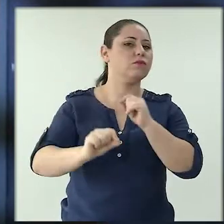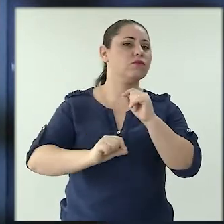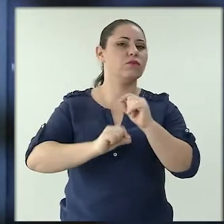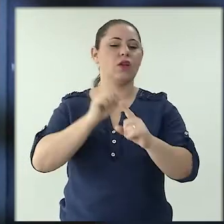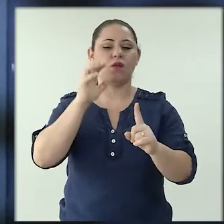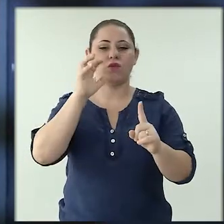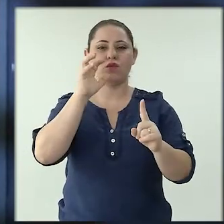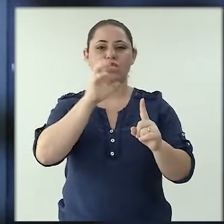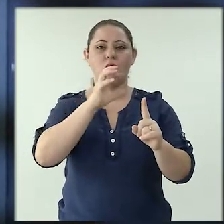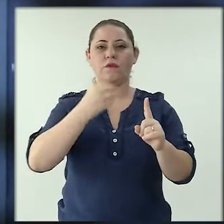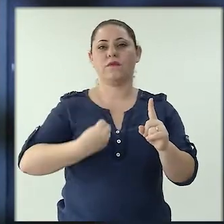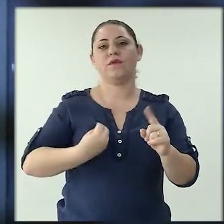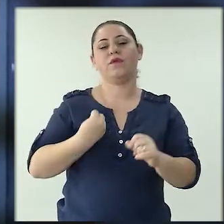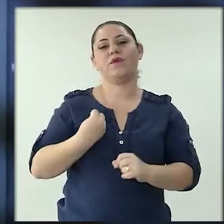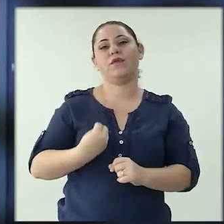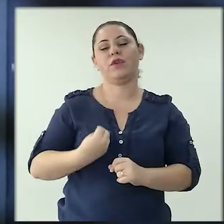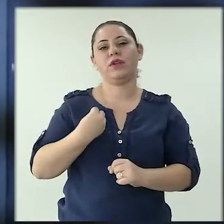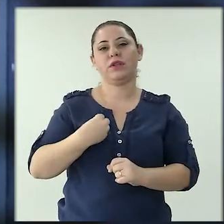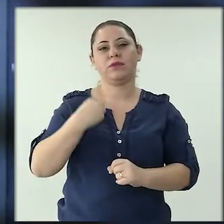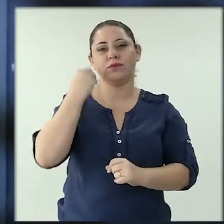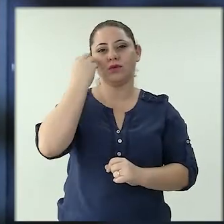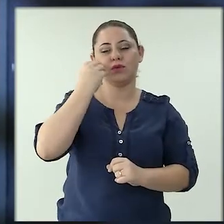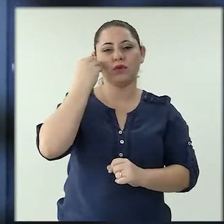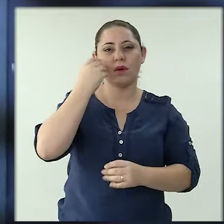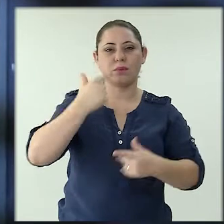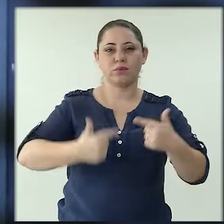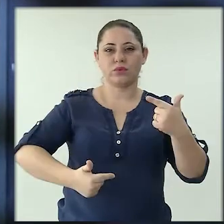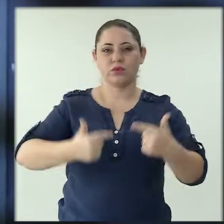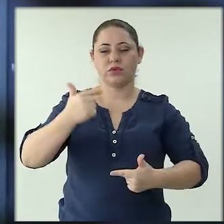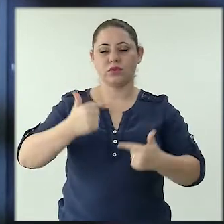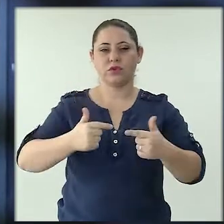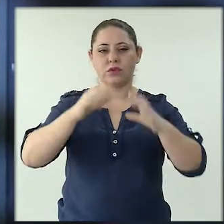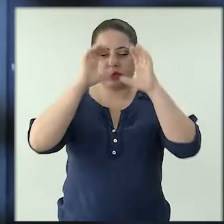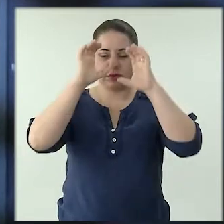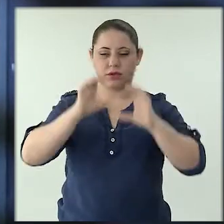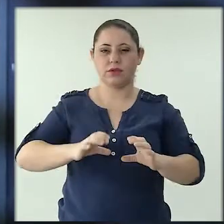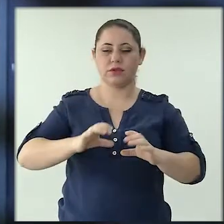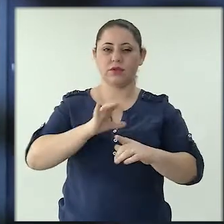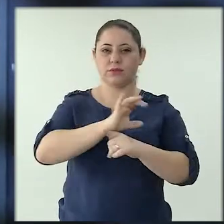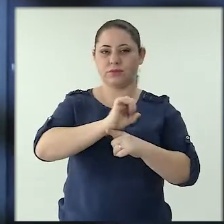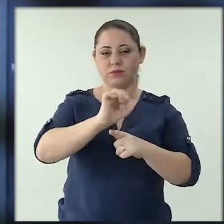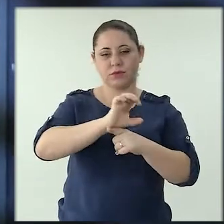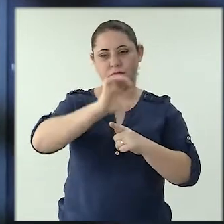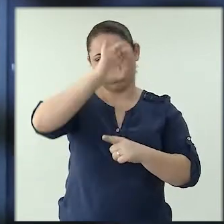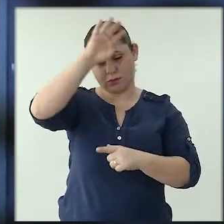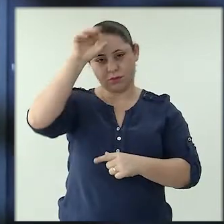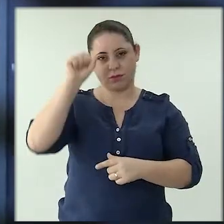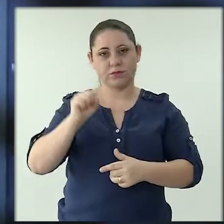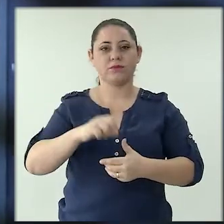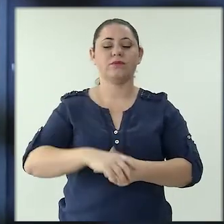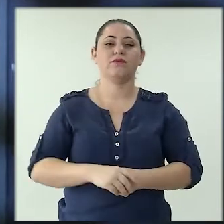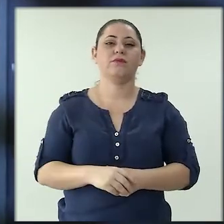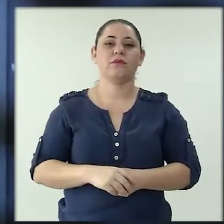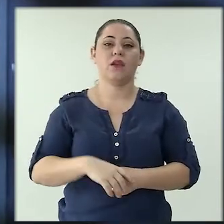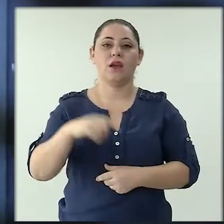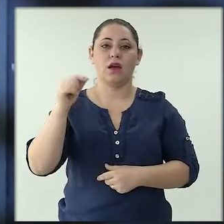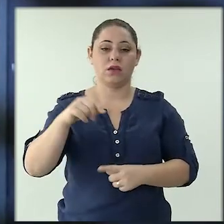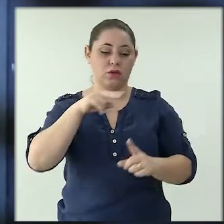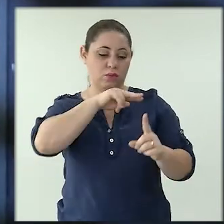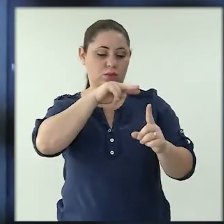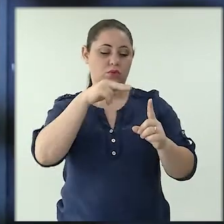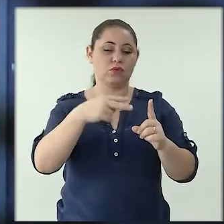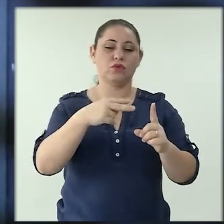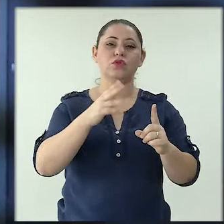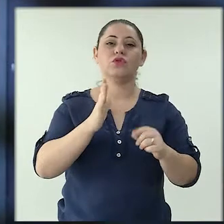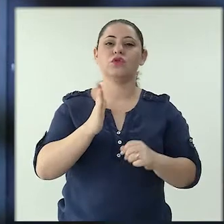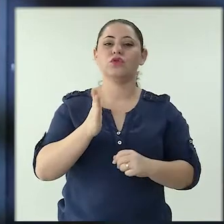que afetam a vida, a experiência política do cidadão sul-mato-grossense. Aqui no Ponto de